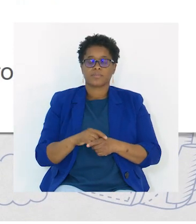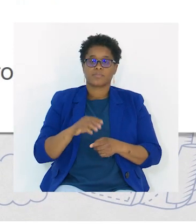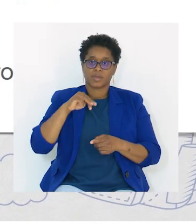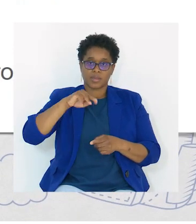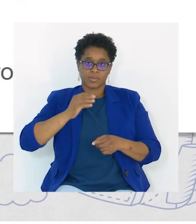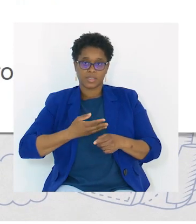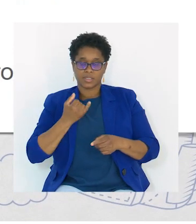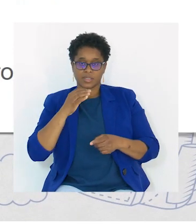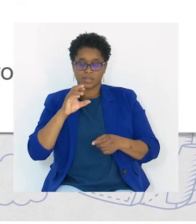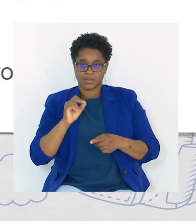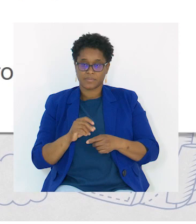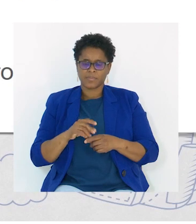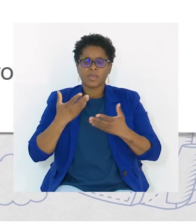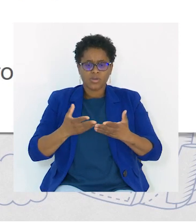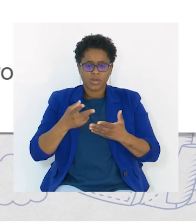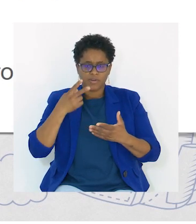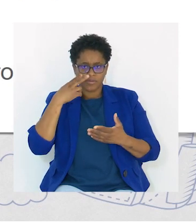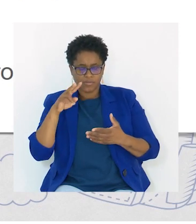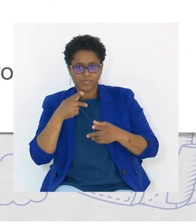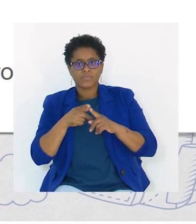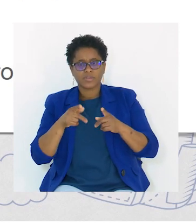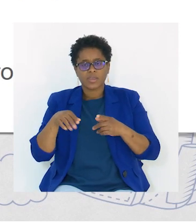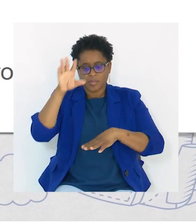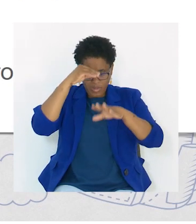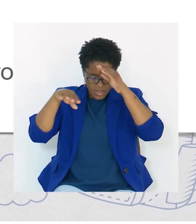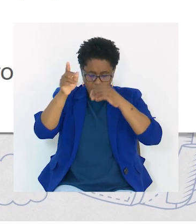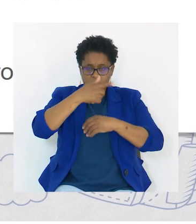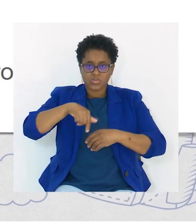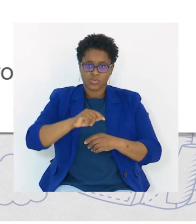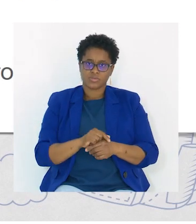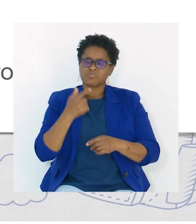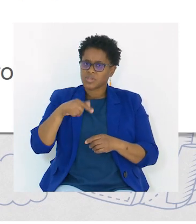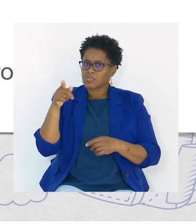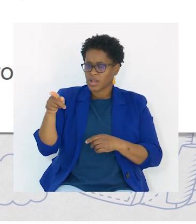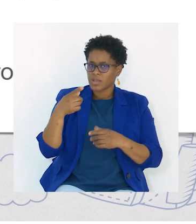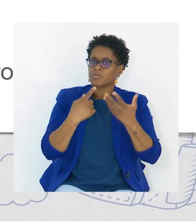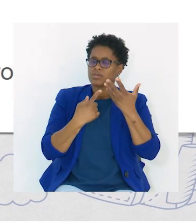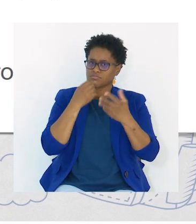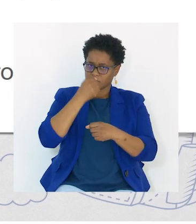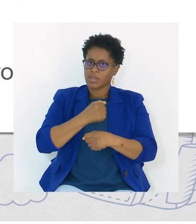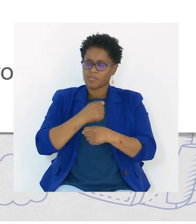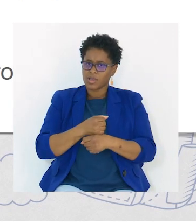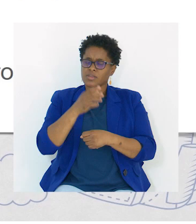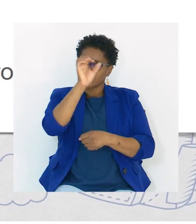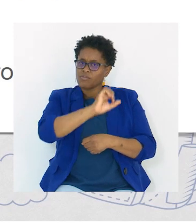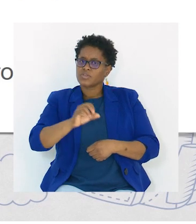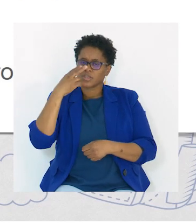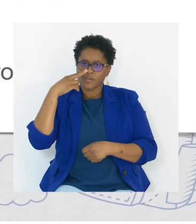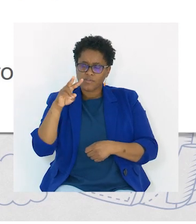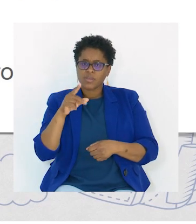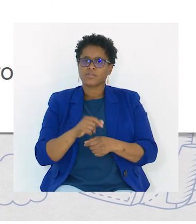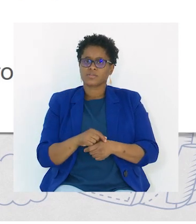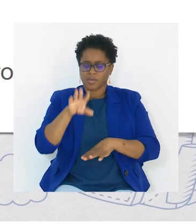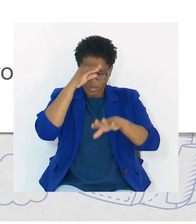Então, vamos verificar a nossa aprendizagem. Temos ali como exercício de verificação da nossa